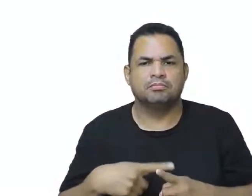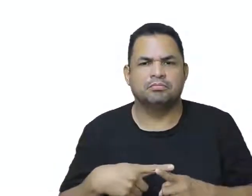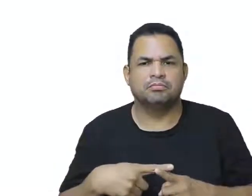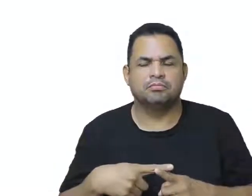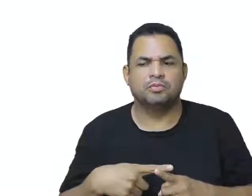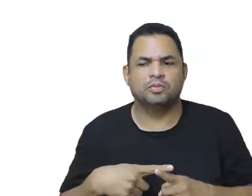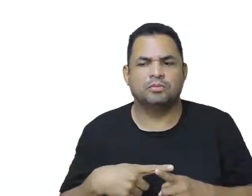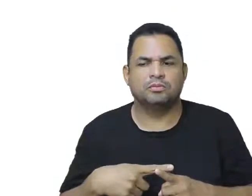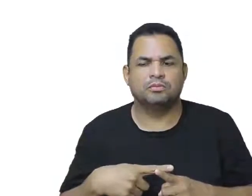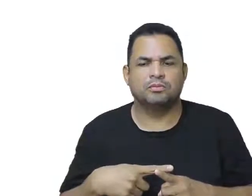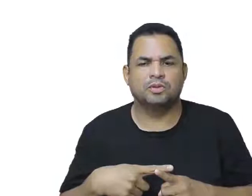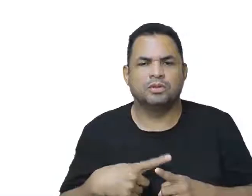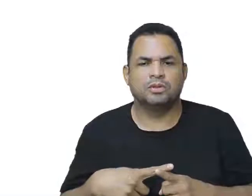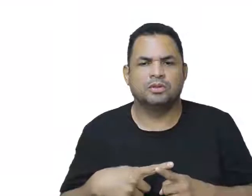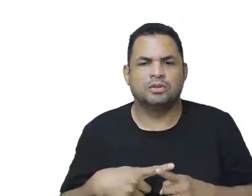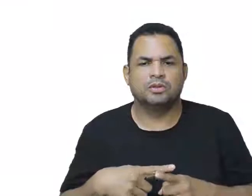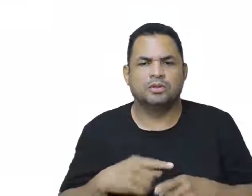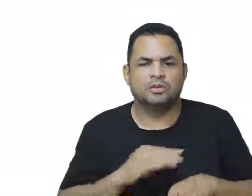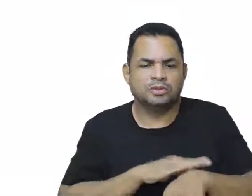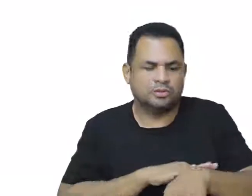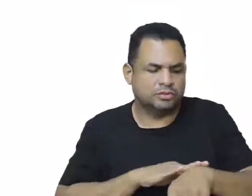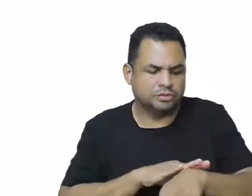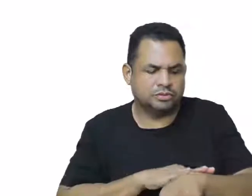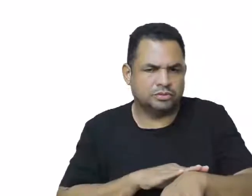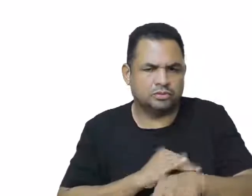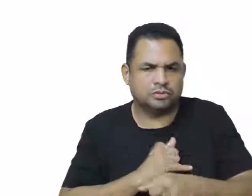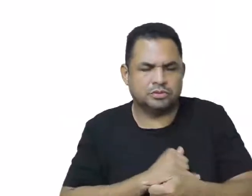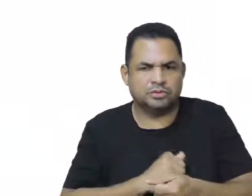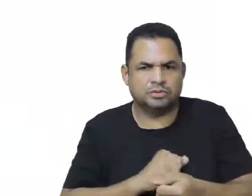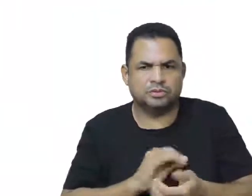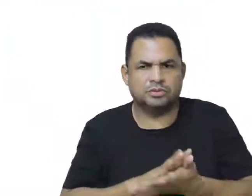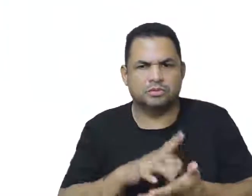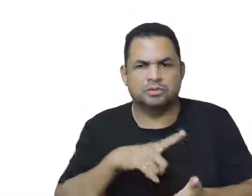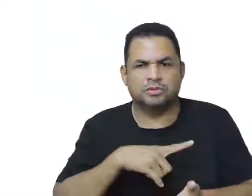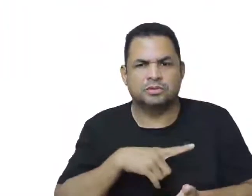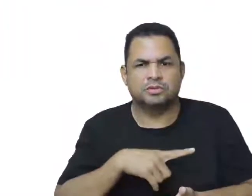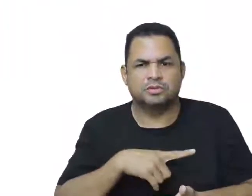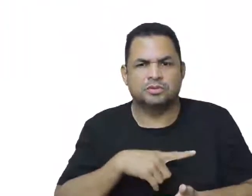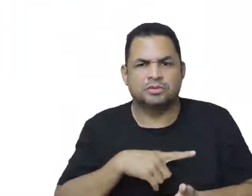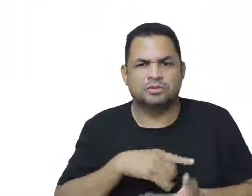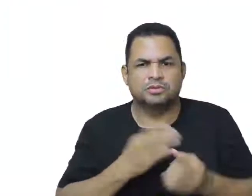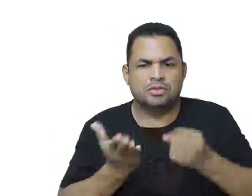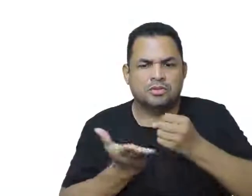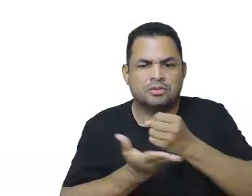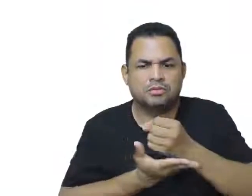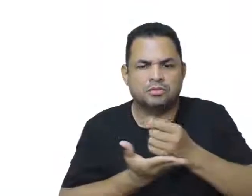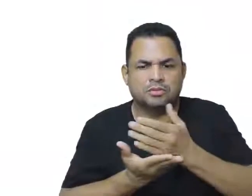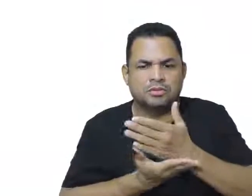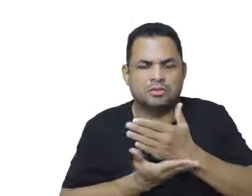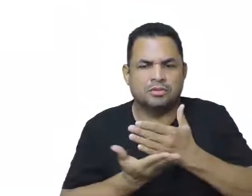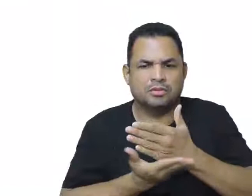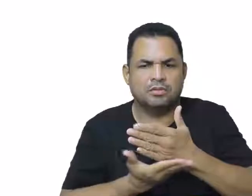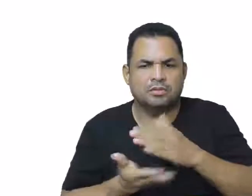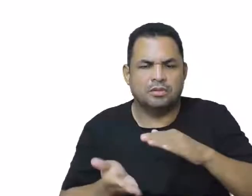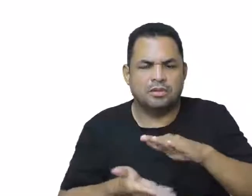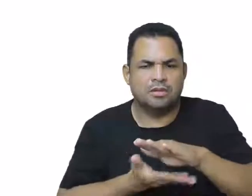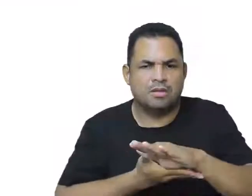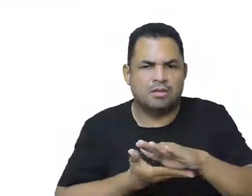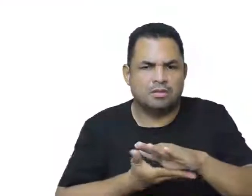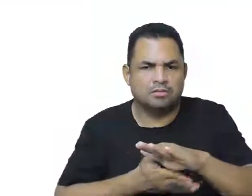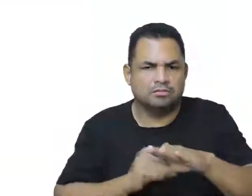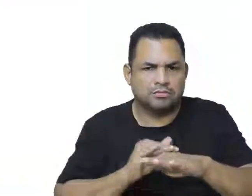é vascularizado. O que vai acontecer? Existe um tecido abaixo do tecido epitelial que passa, que é o